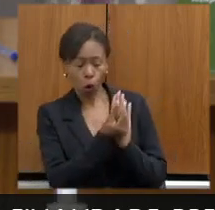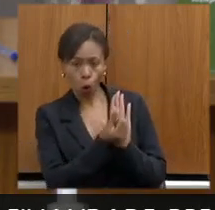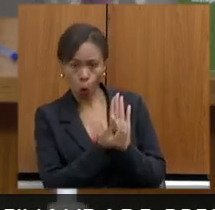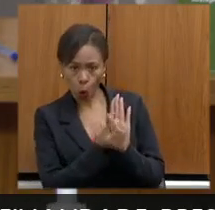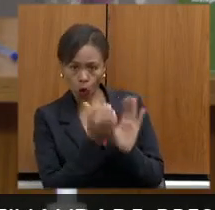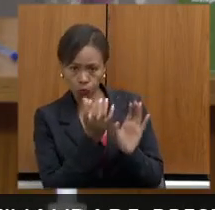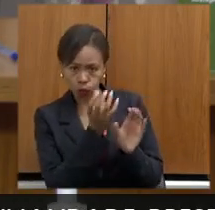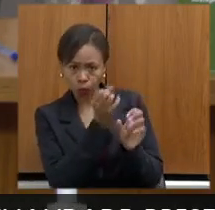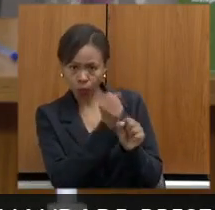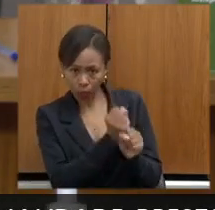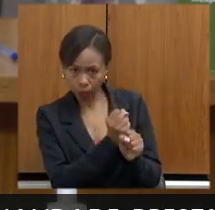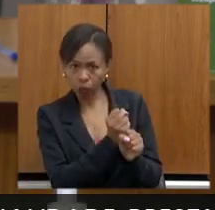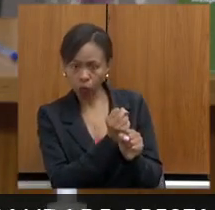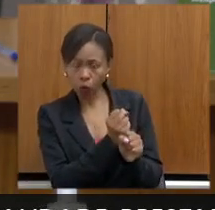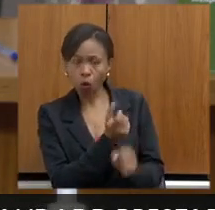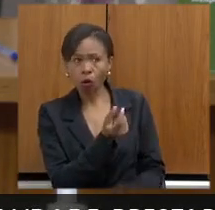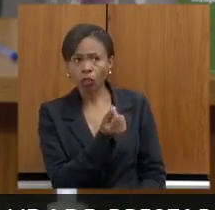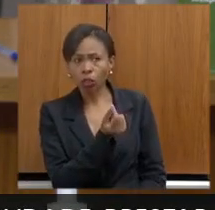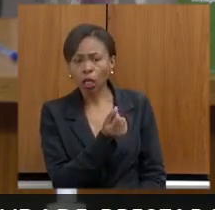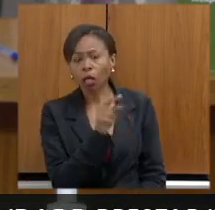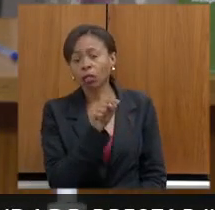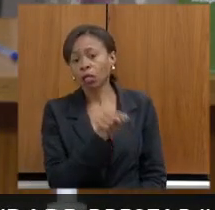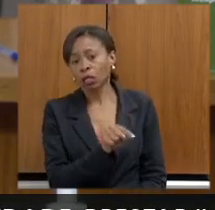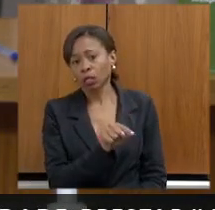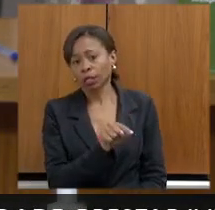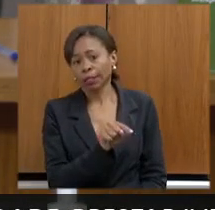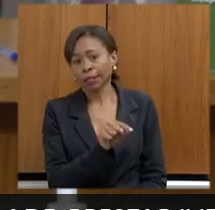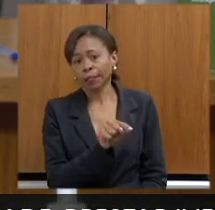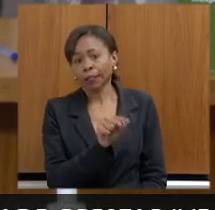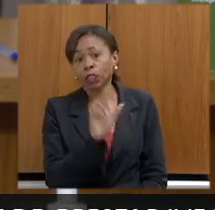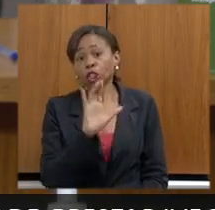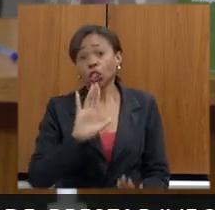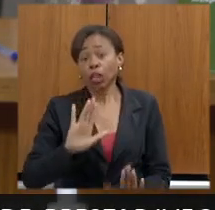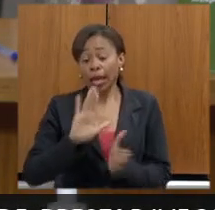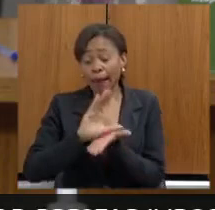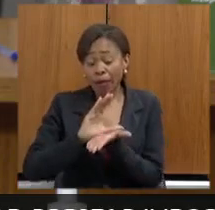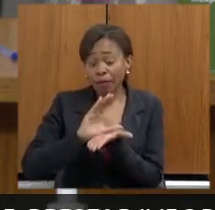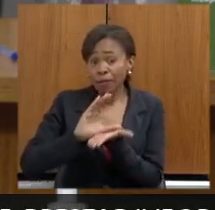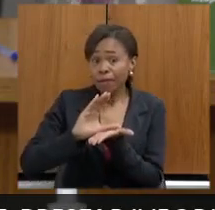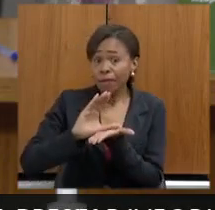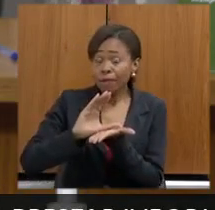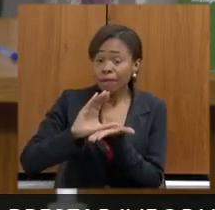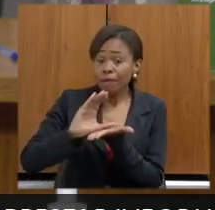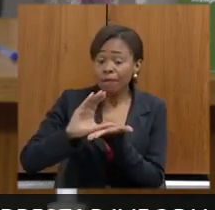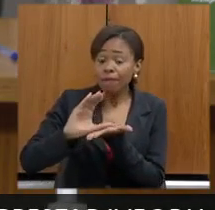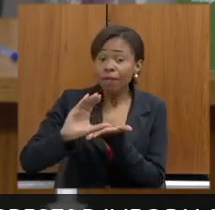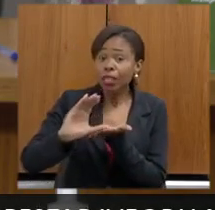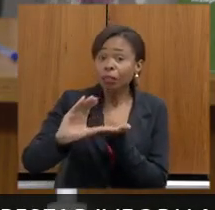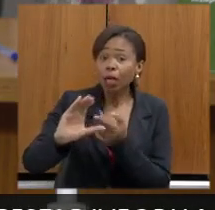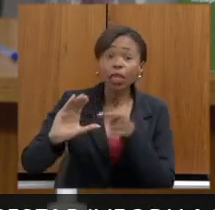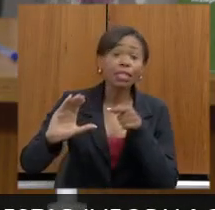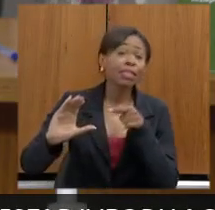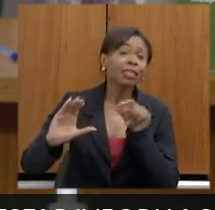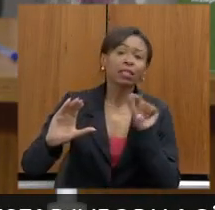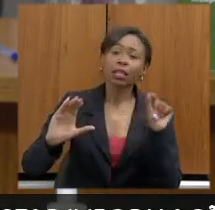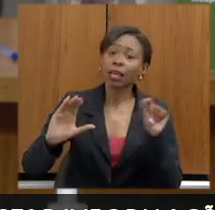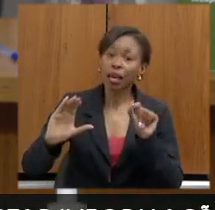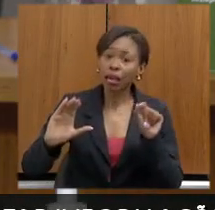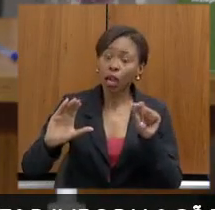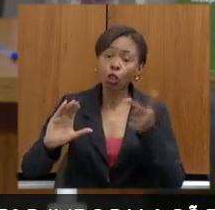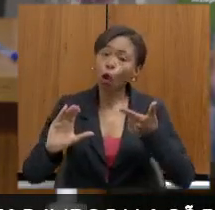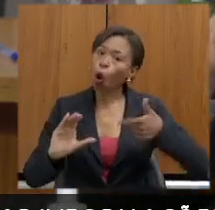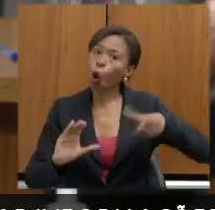Nossa grande e o Nossa Grande o investimento ela tem vindo por parte de recursos